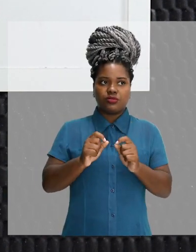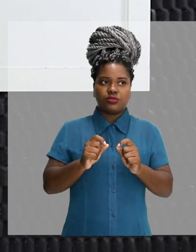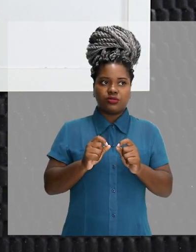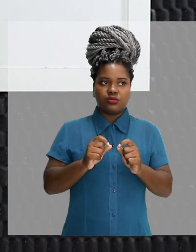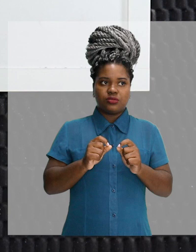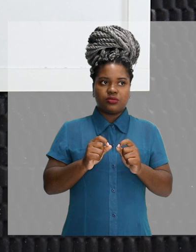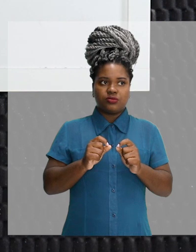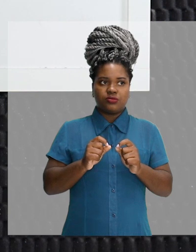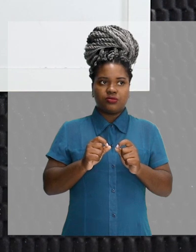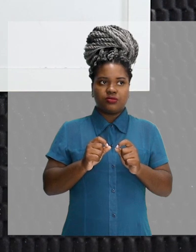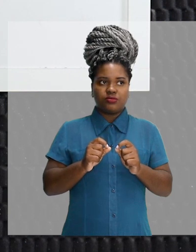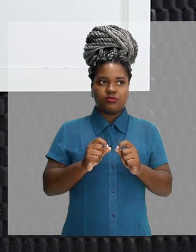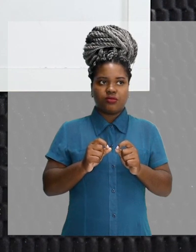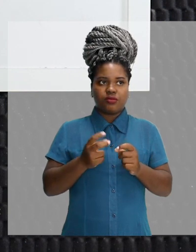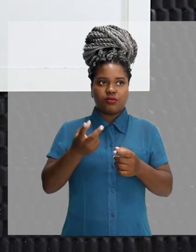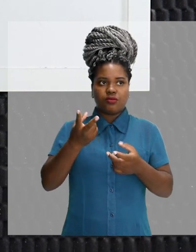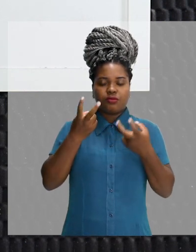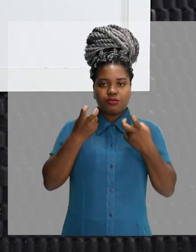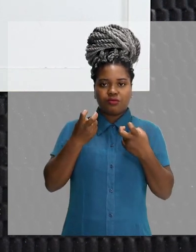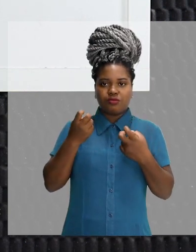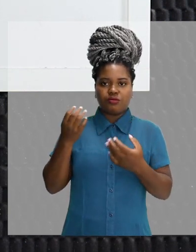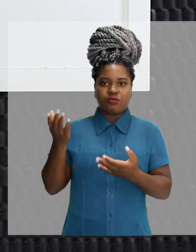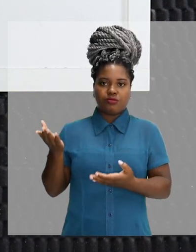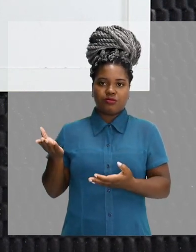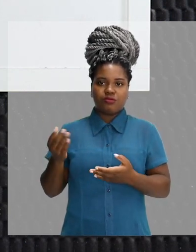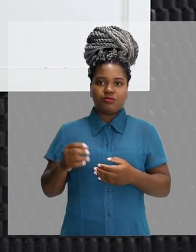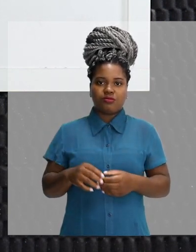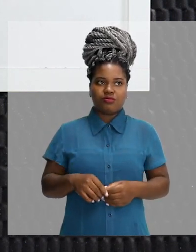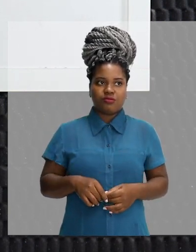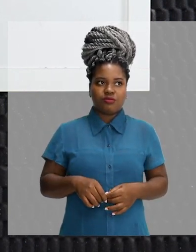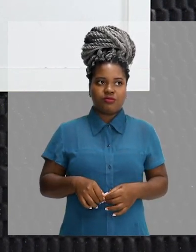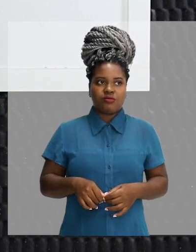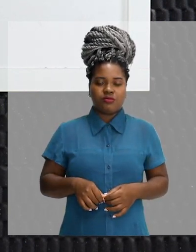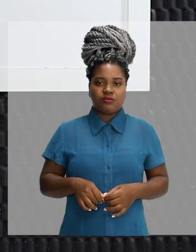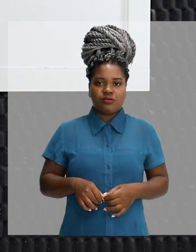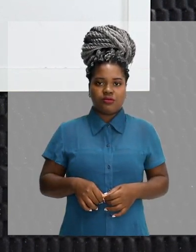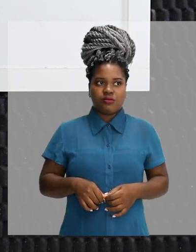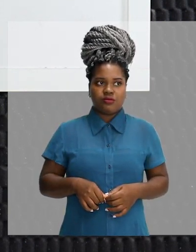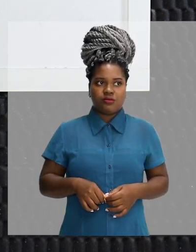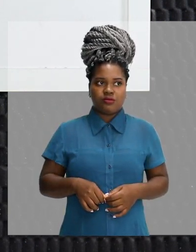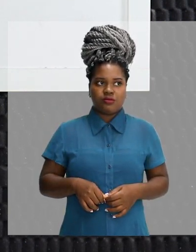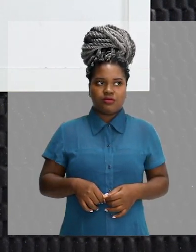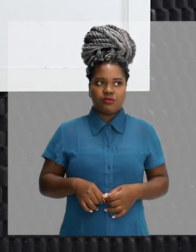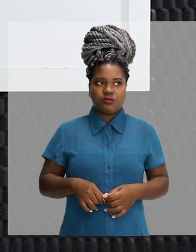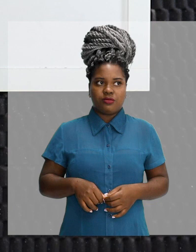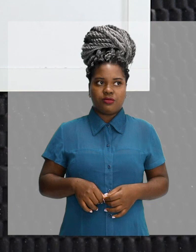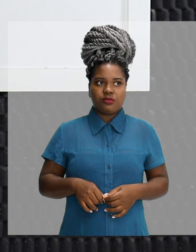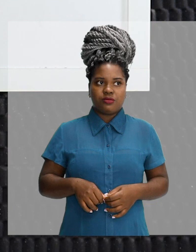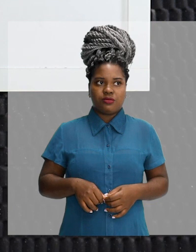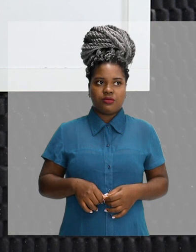função genérica. Ó. A função genérica é espaço final igual ao espaço